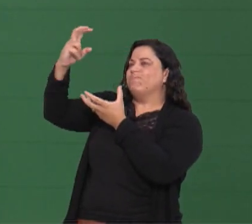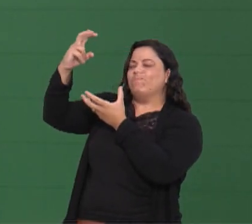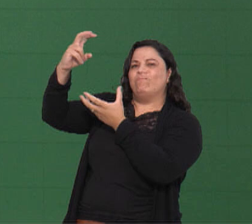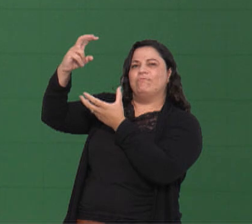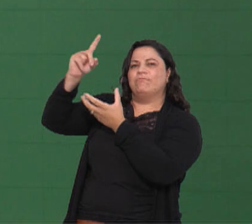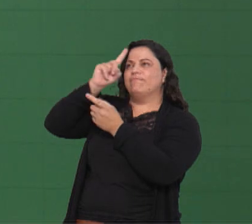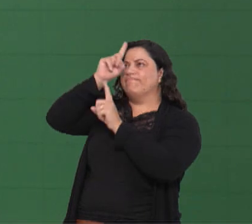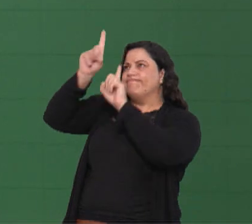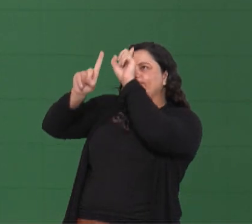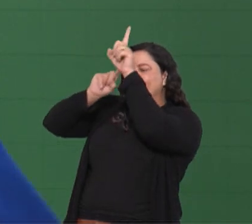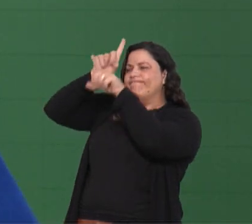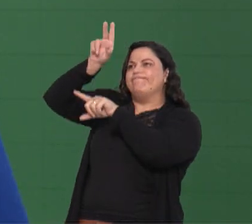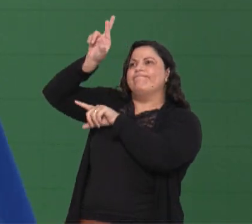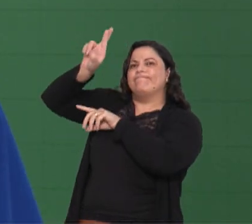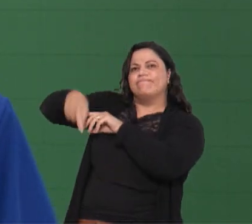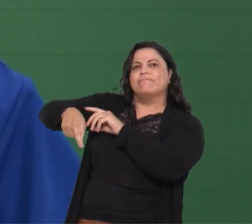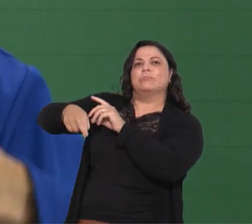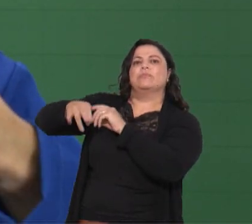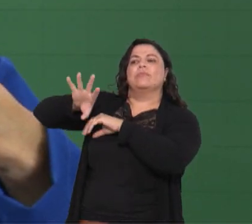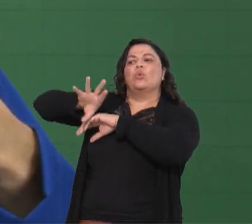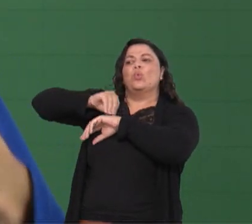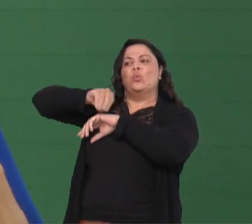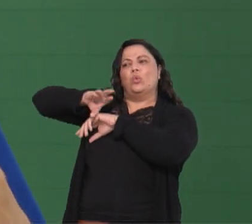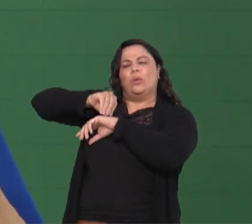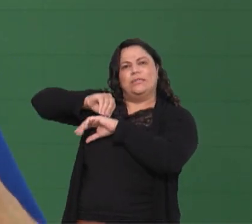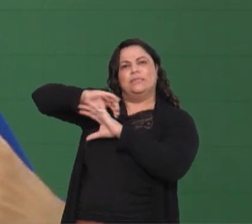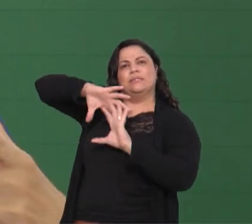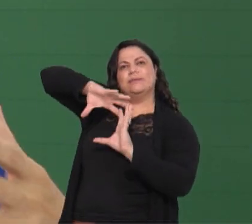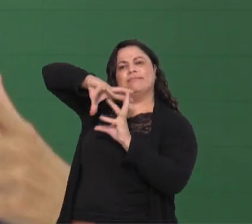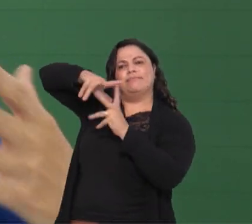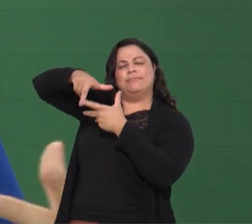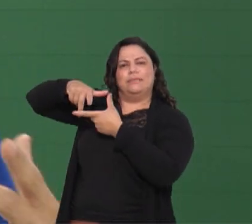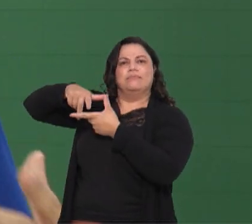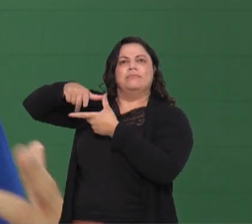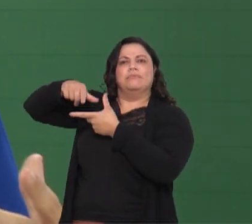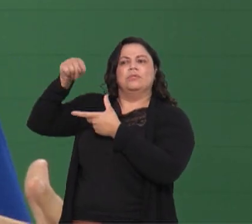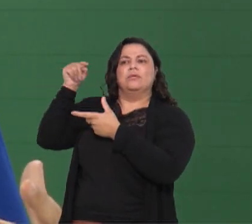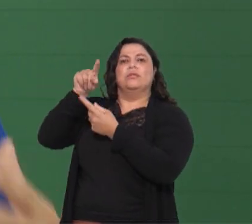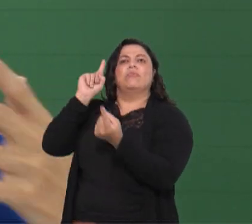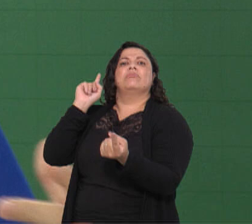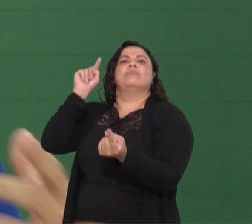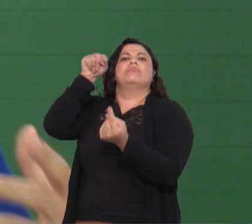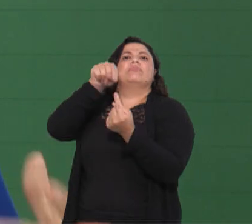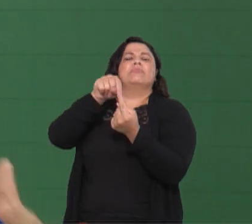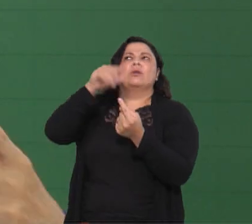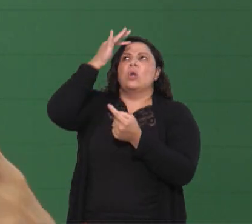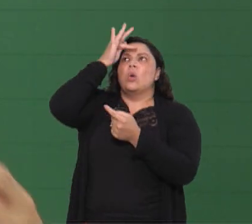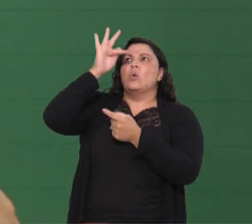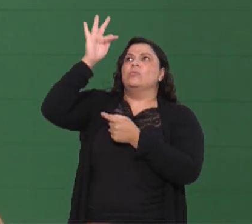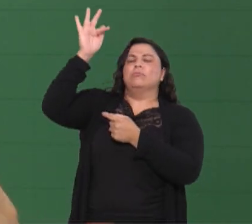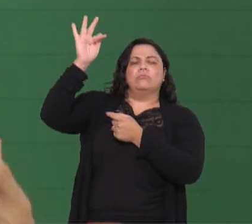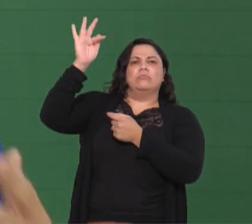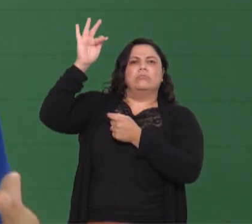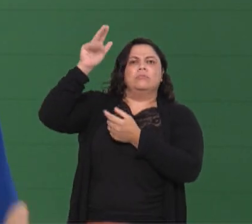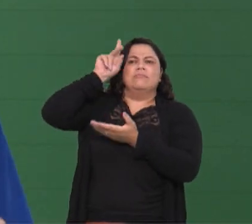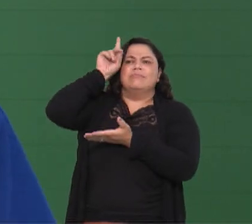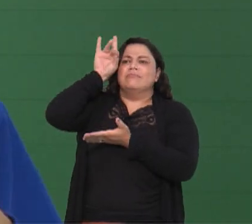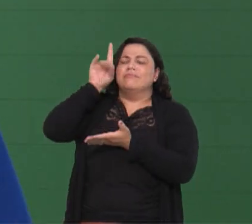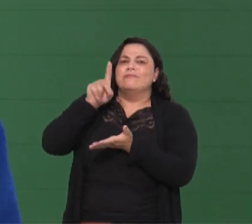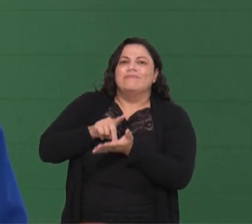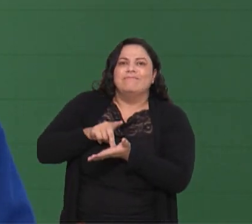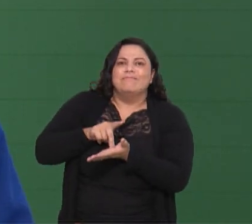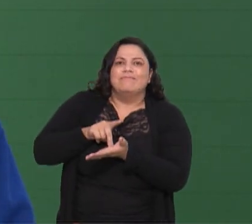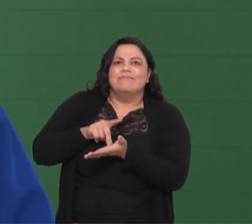conhecimento universal. Por isso que, para definir quem é o filósofo para Platão, o filósofo seria o verdadeiro representante